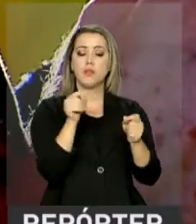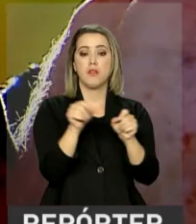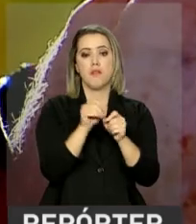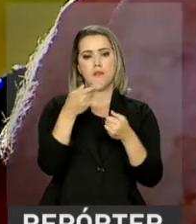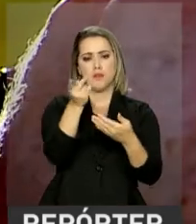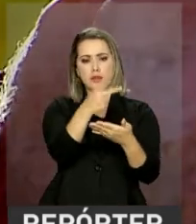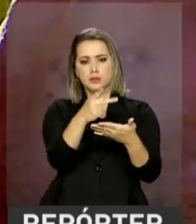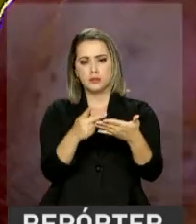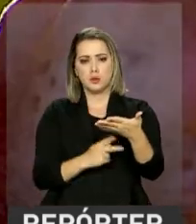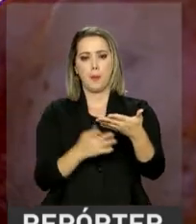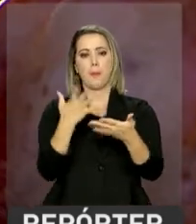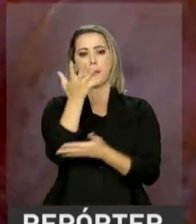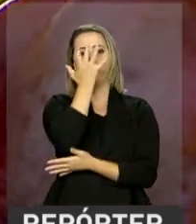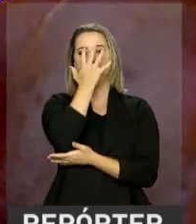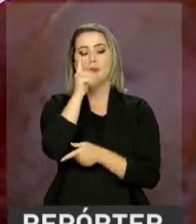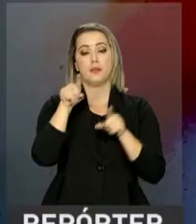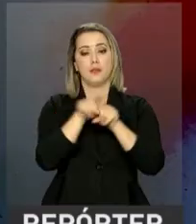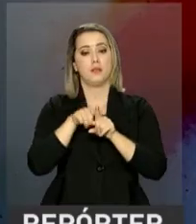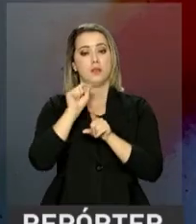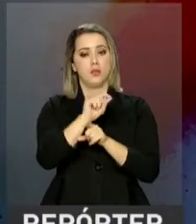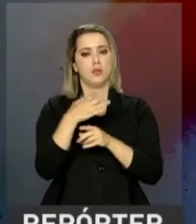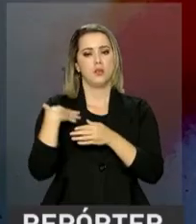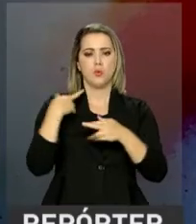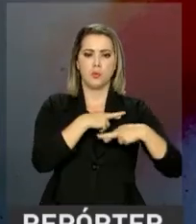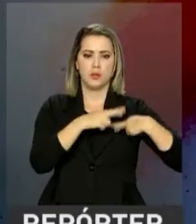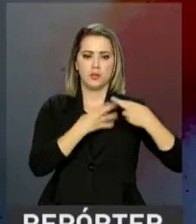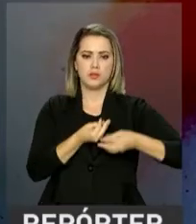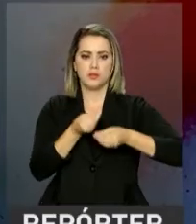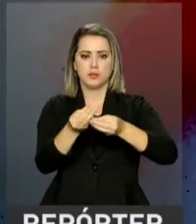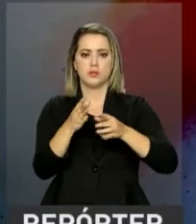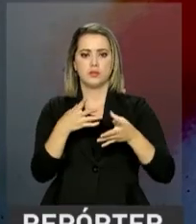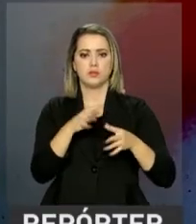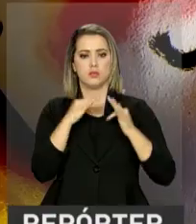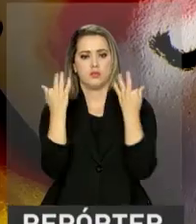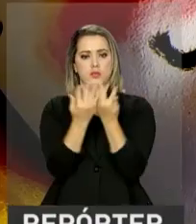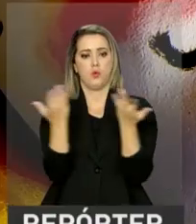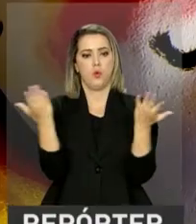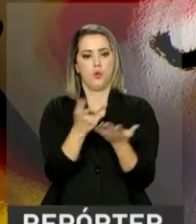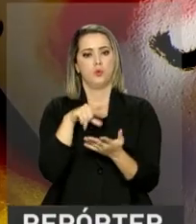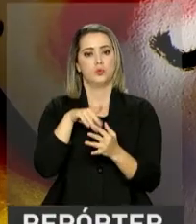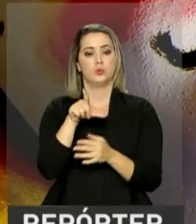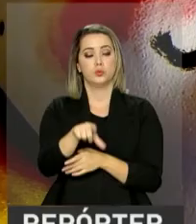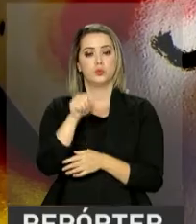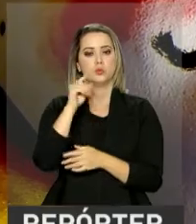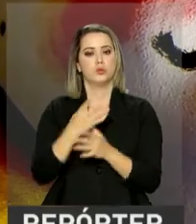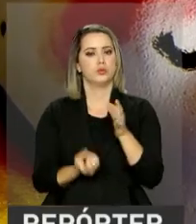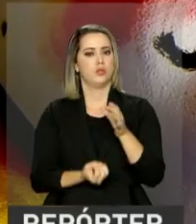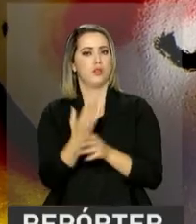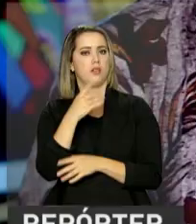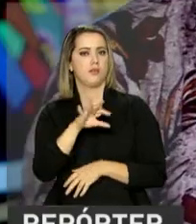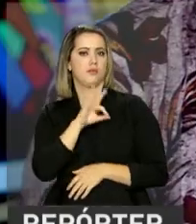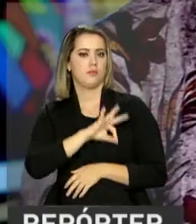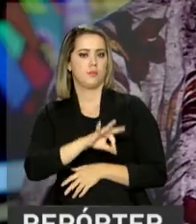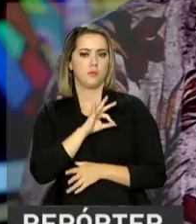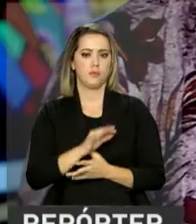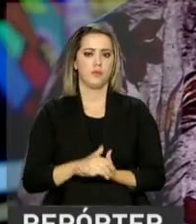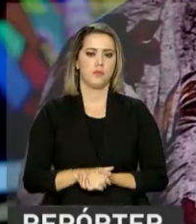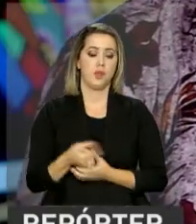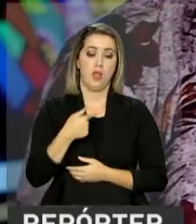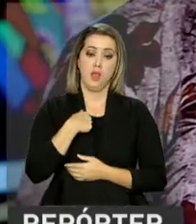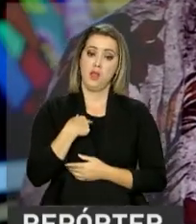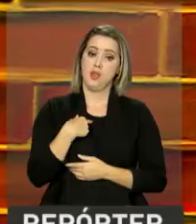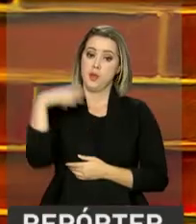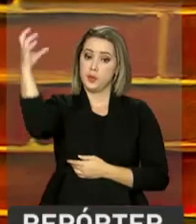papangus de papel reciclado, uma herança de família. Hoje ele tem nas encomendas a principal fonte de renda. Eu aprendi com os